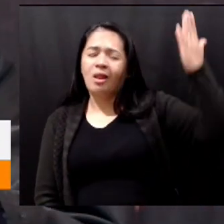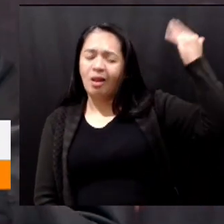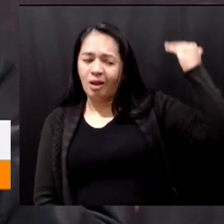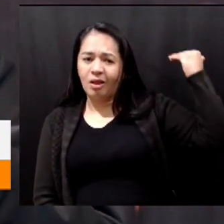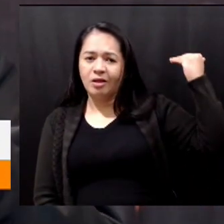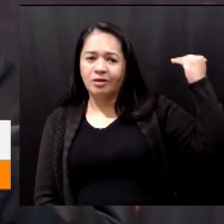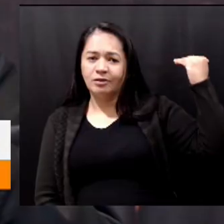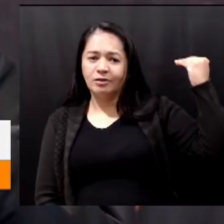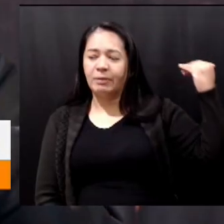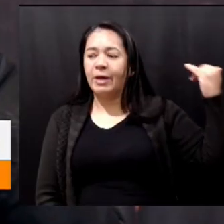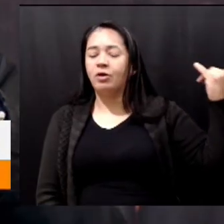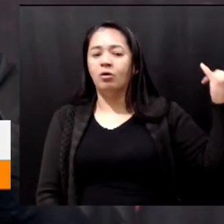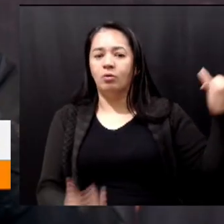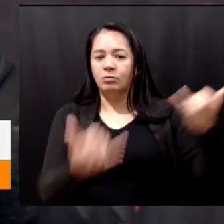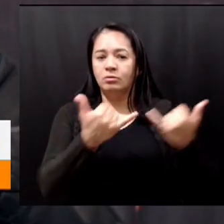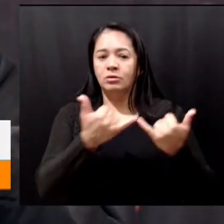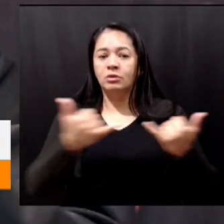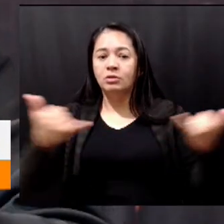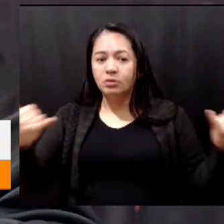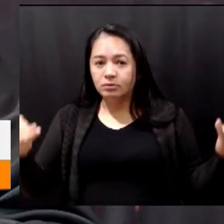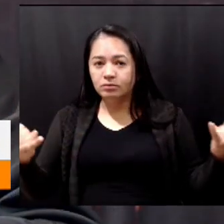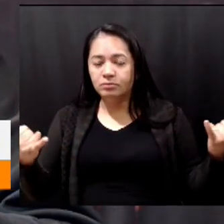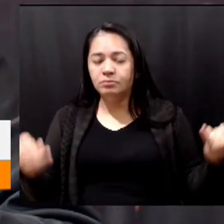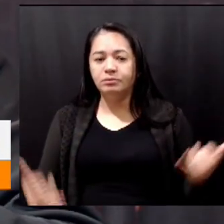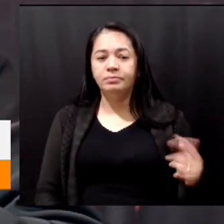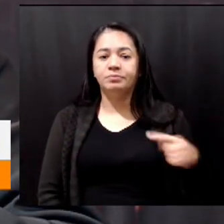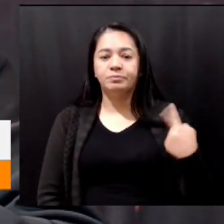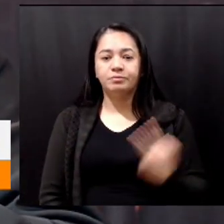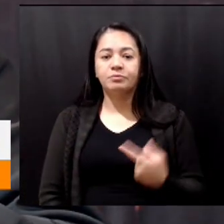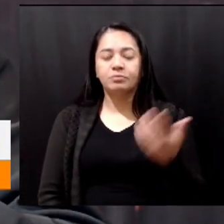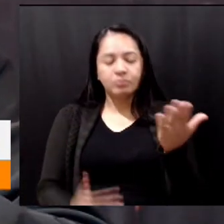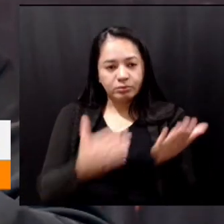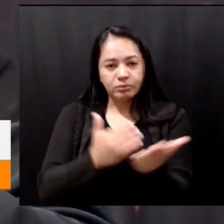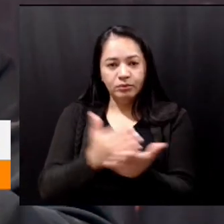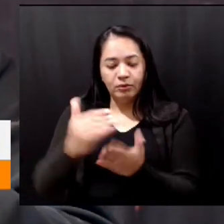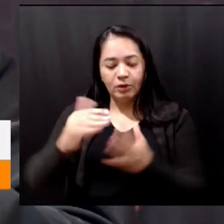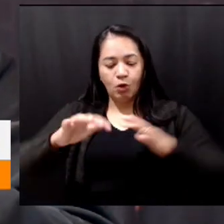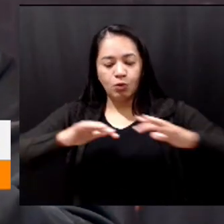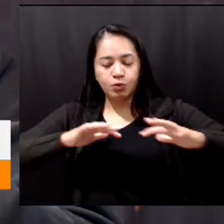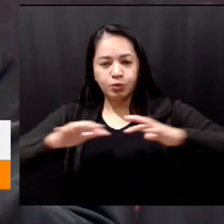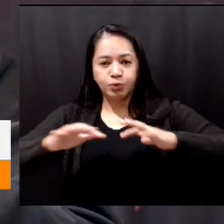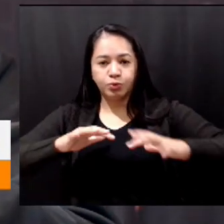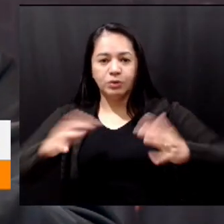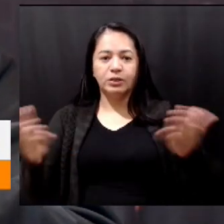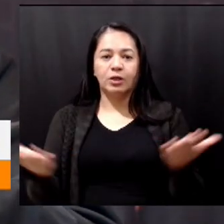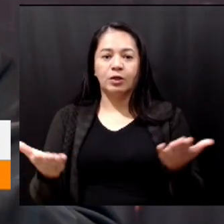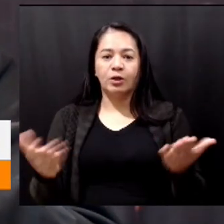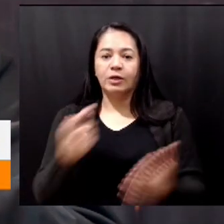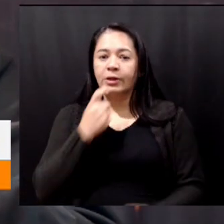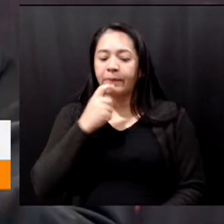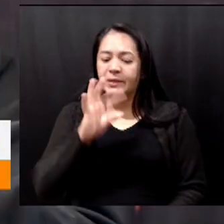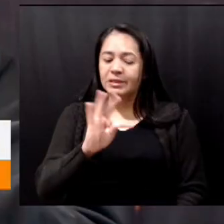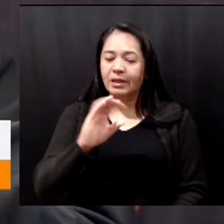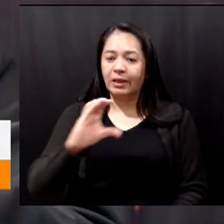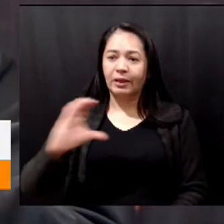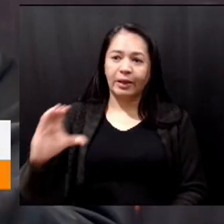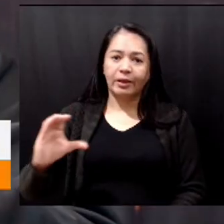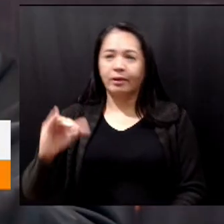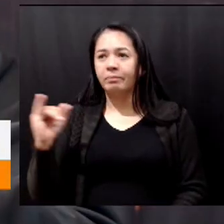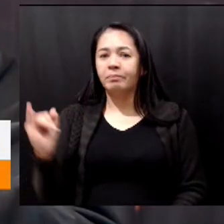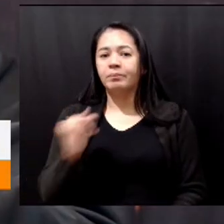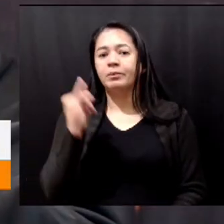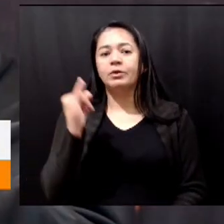cidade, e nós estamos começando um movimento agora, e a Campinas Tech é fundamental nisso, de levar esse espírito